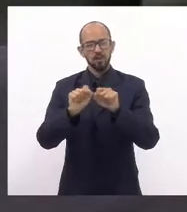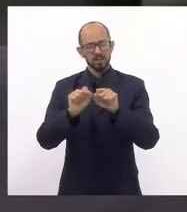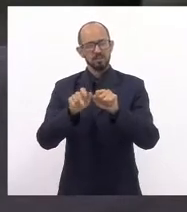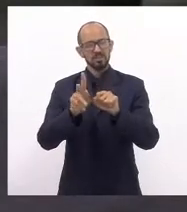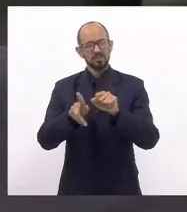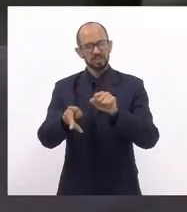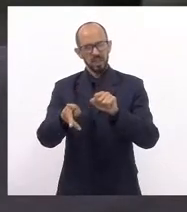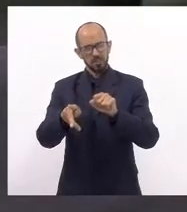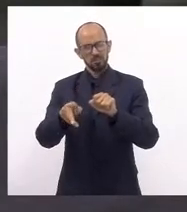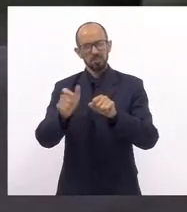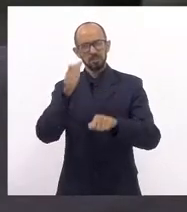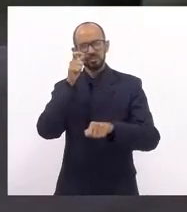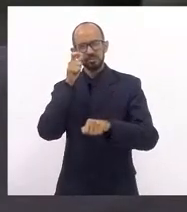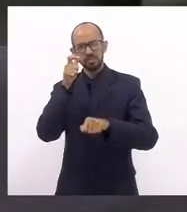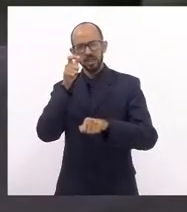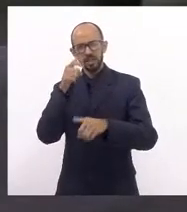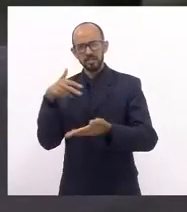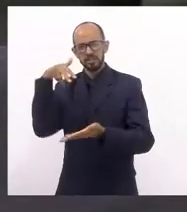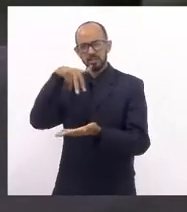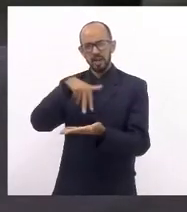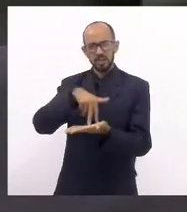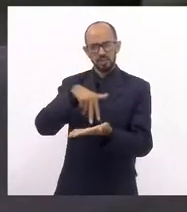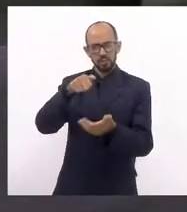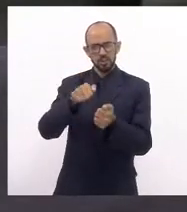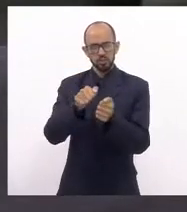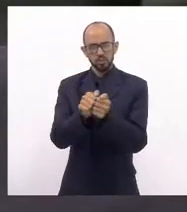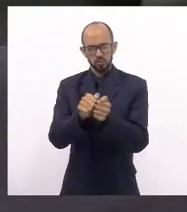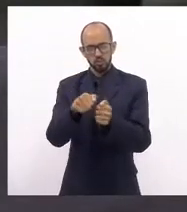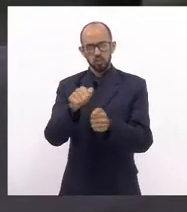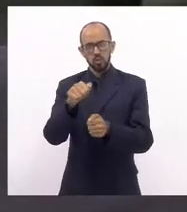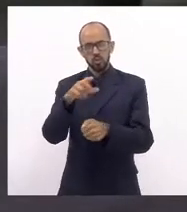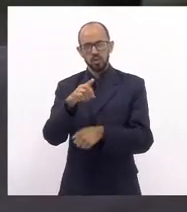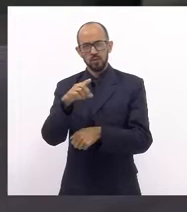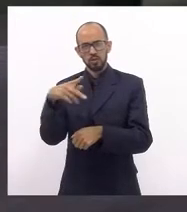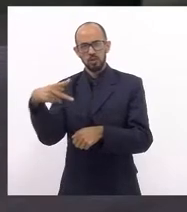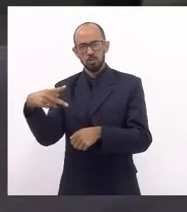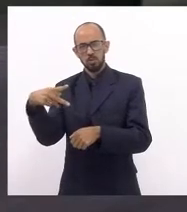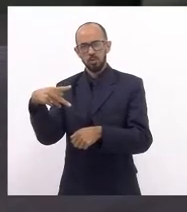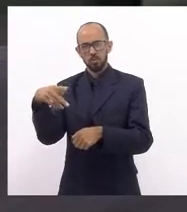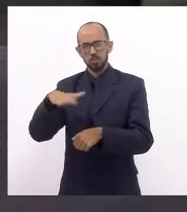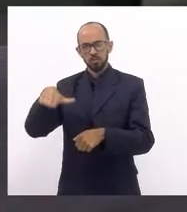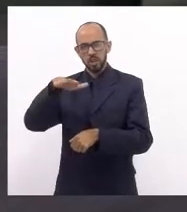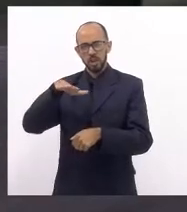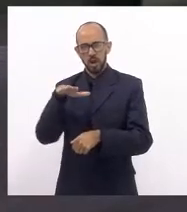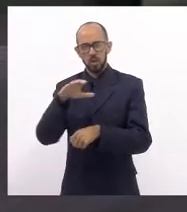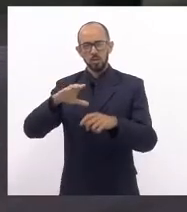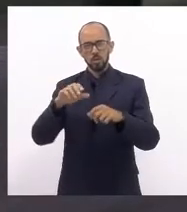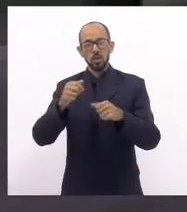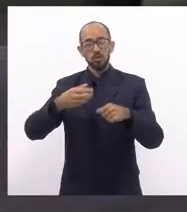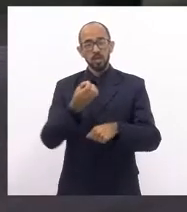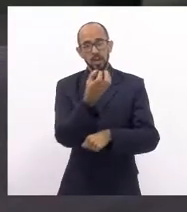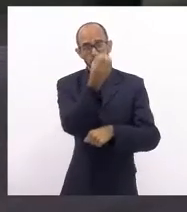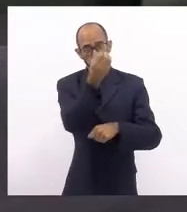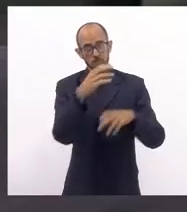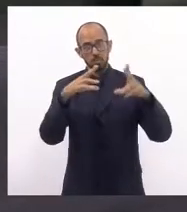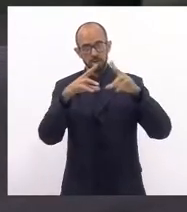Defensor Público Geral, de estar presente. Hoje ele não está, o doutor Rodrigo, que está em Santa Catarina,